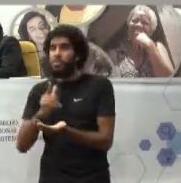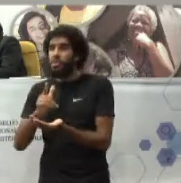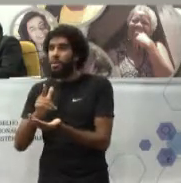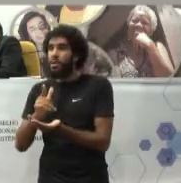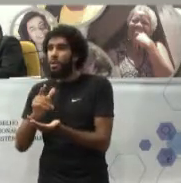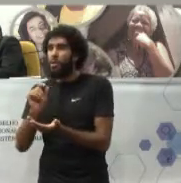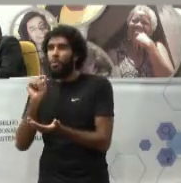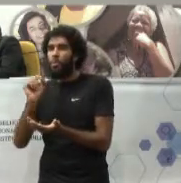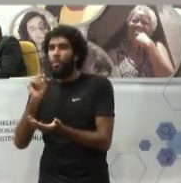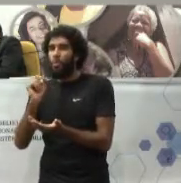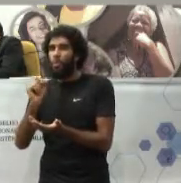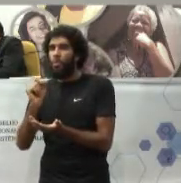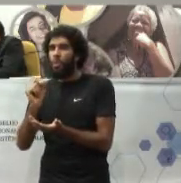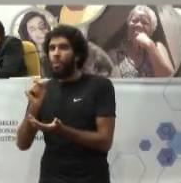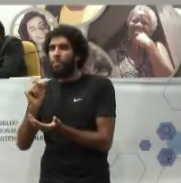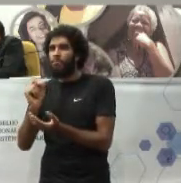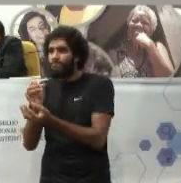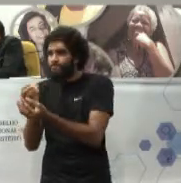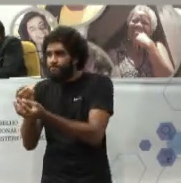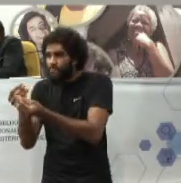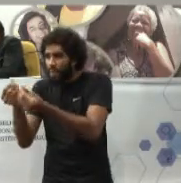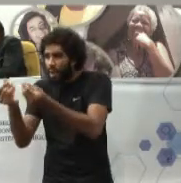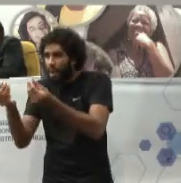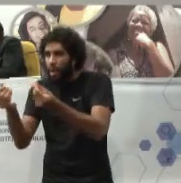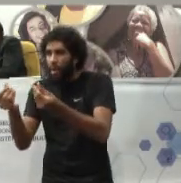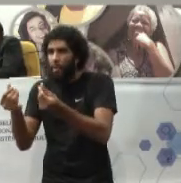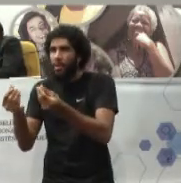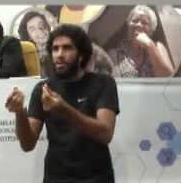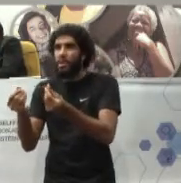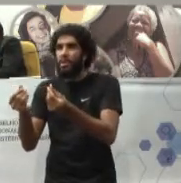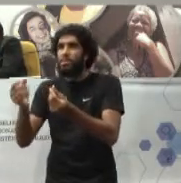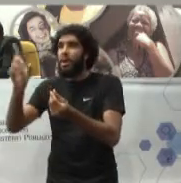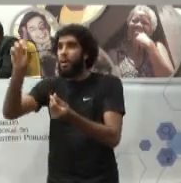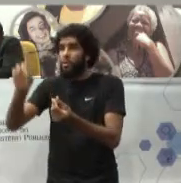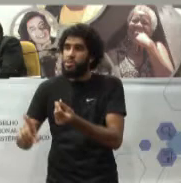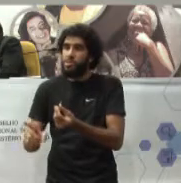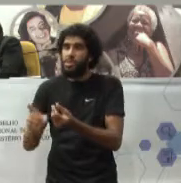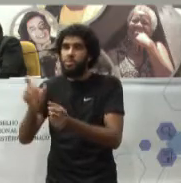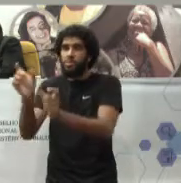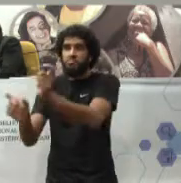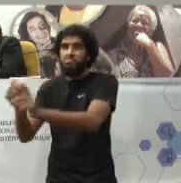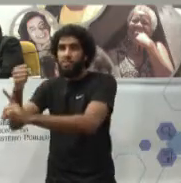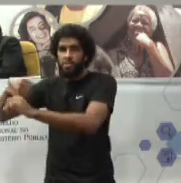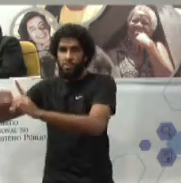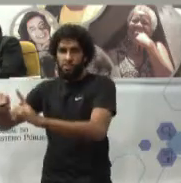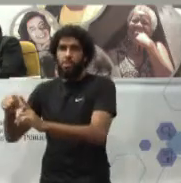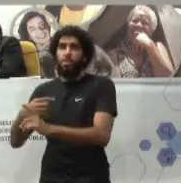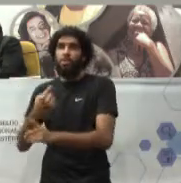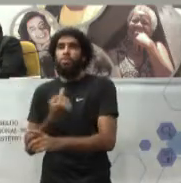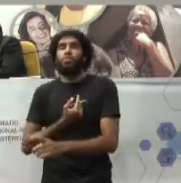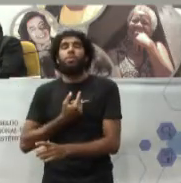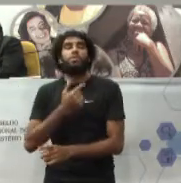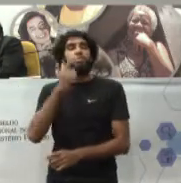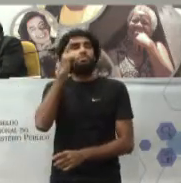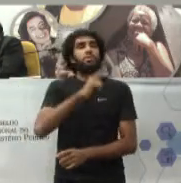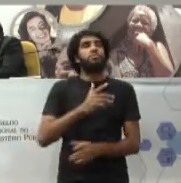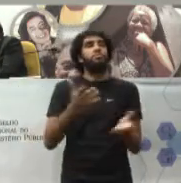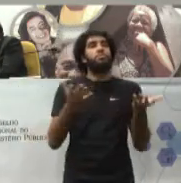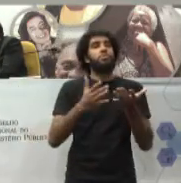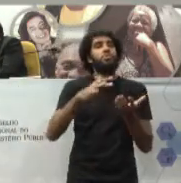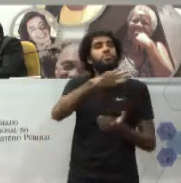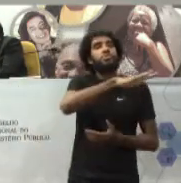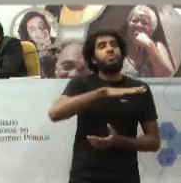materialidade a ao direito nós que participamos desse espaço